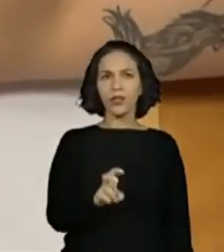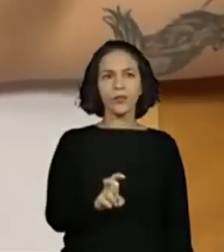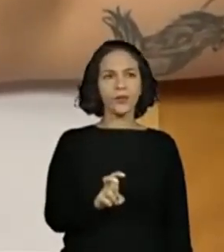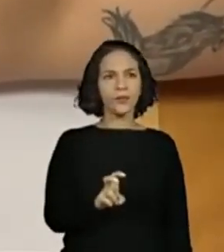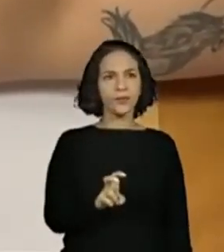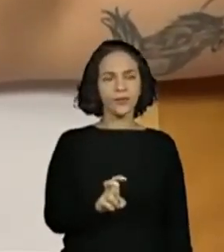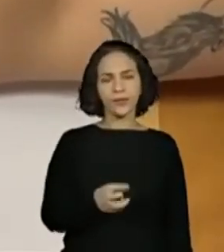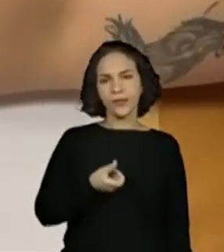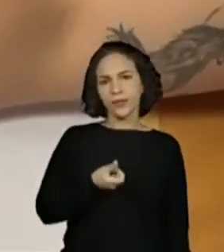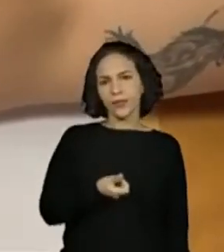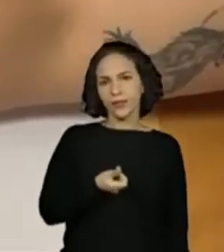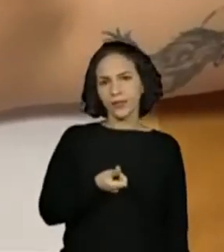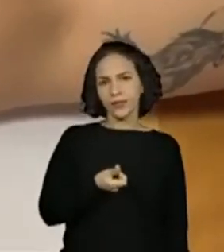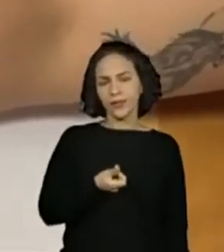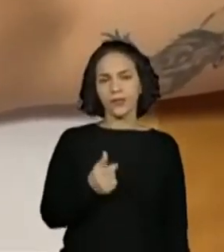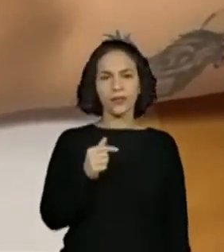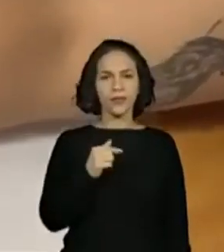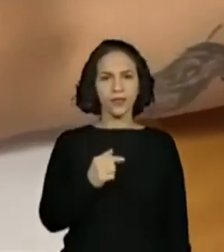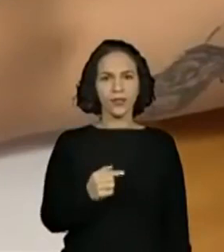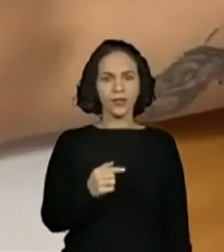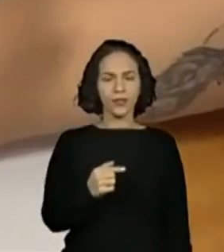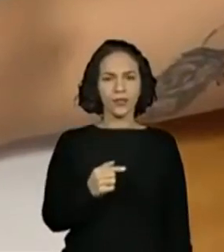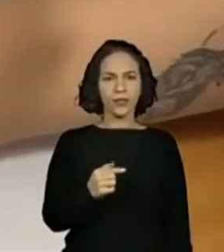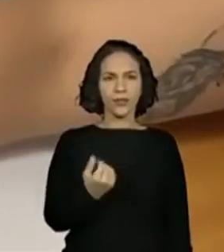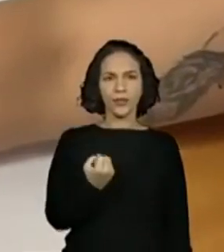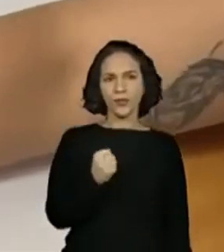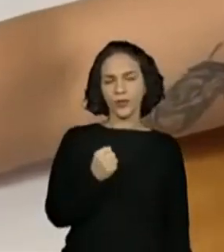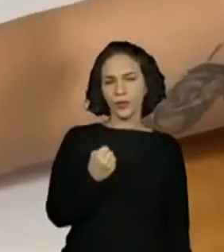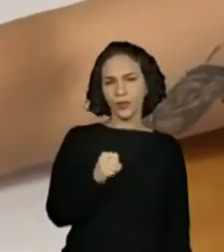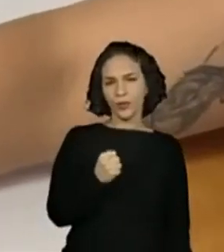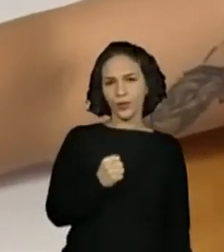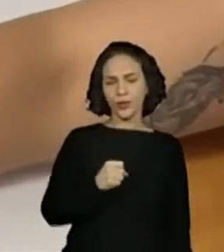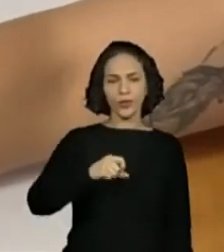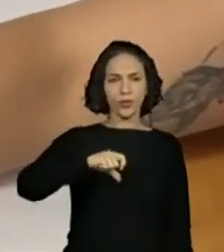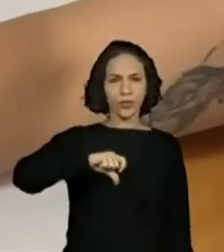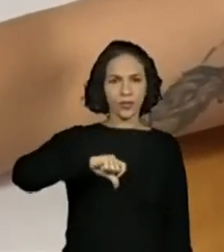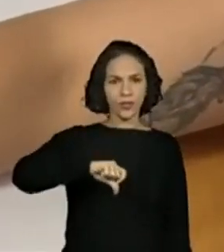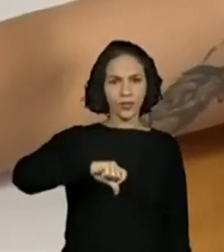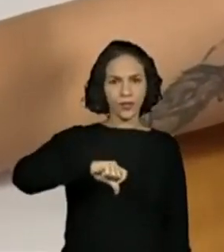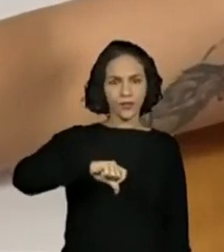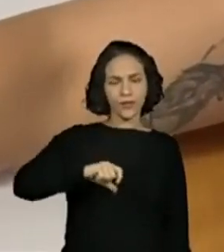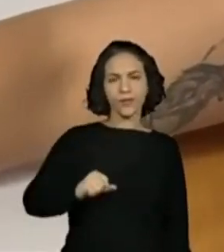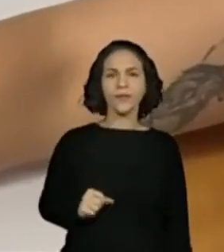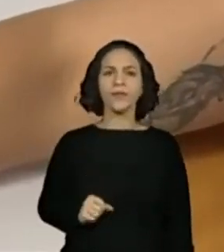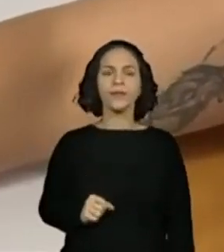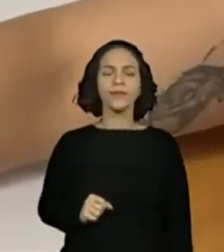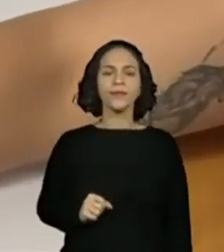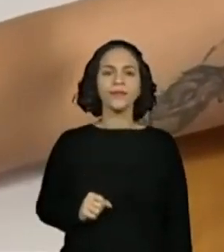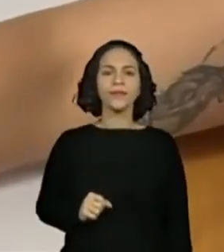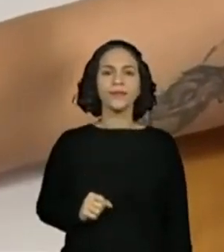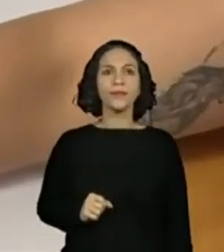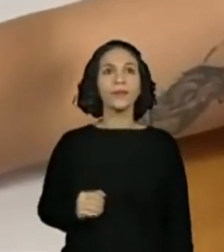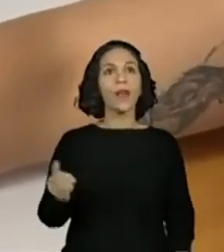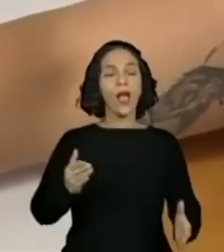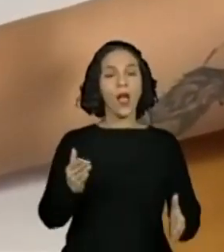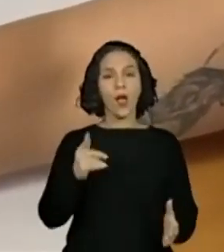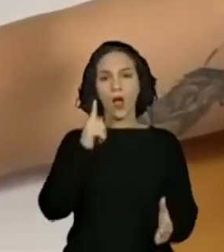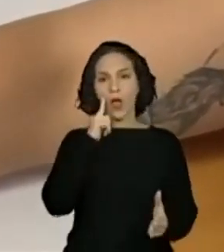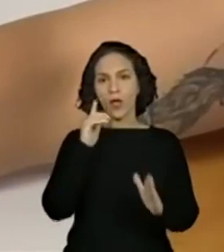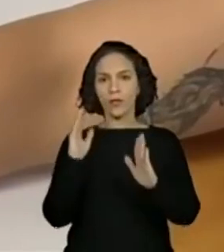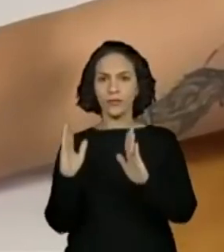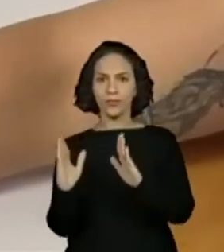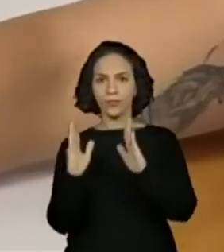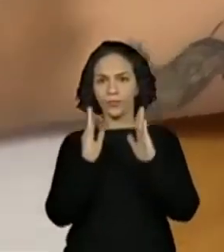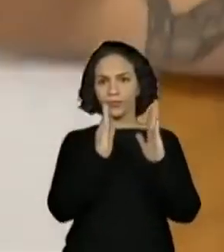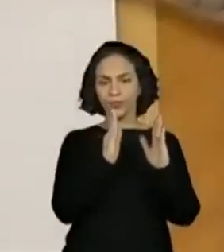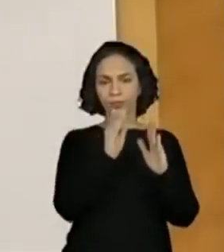5, 6, 7, 8... 9. Agora nós vamos ler a segunda